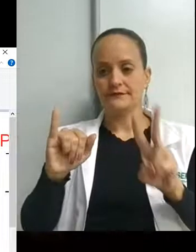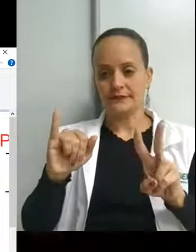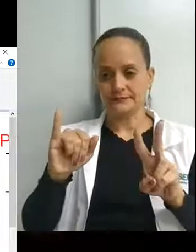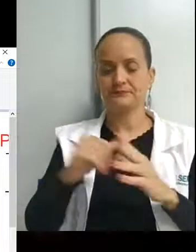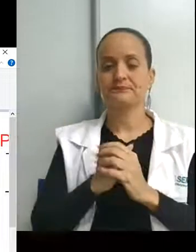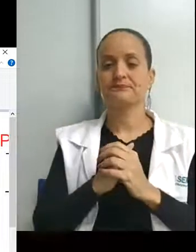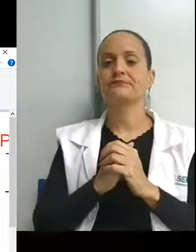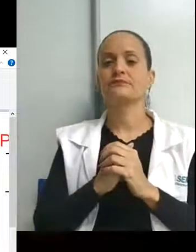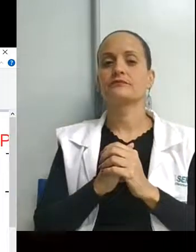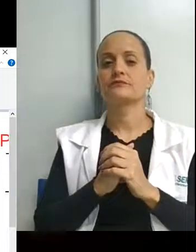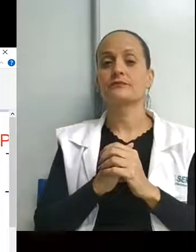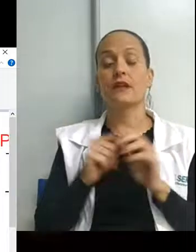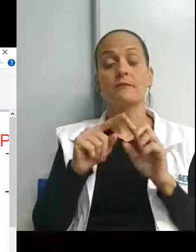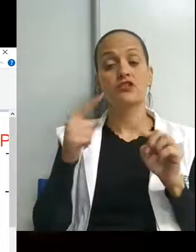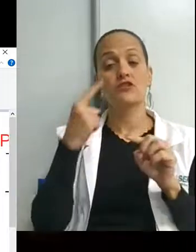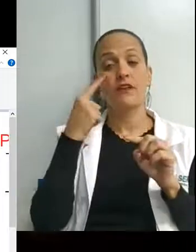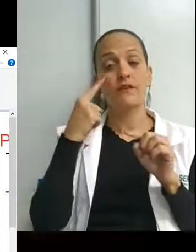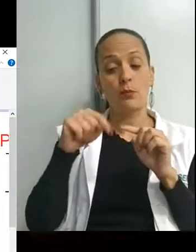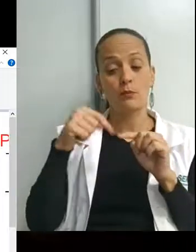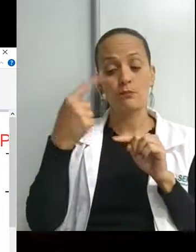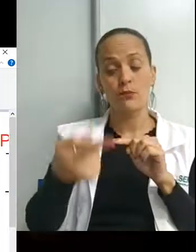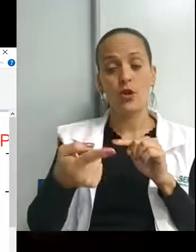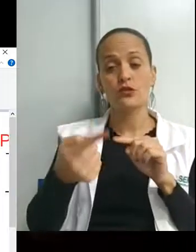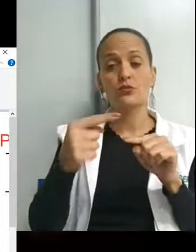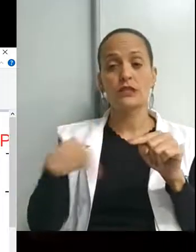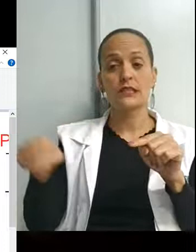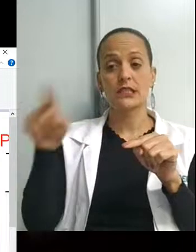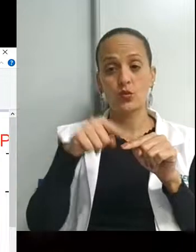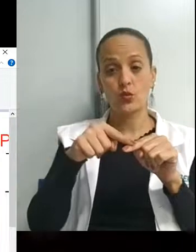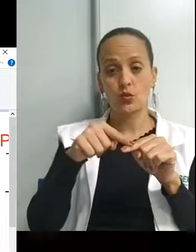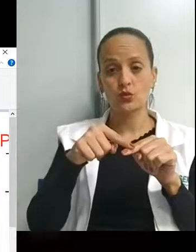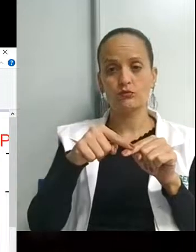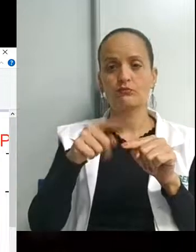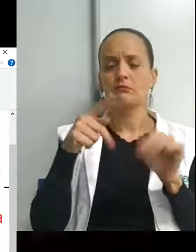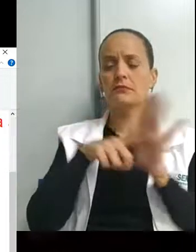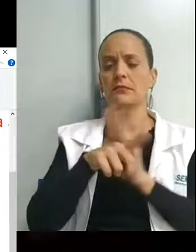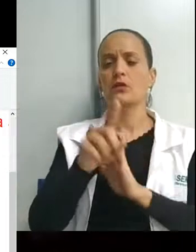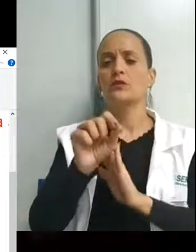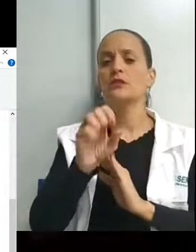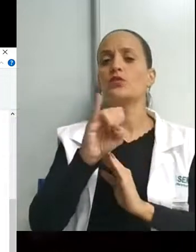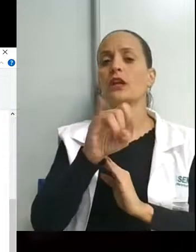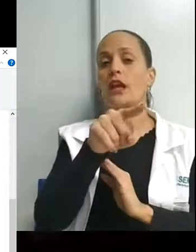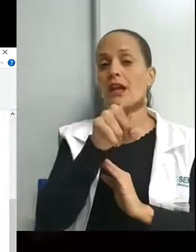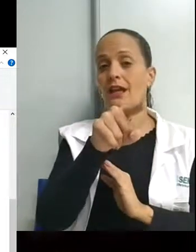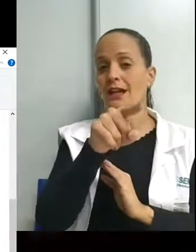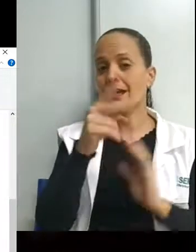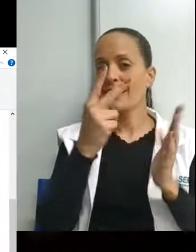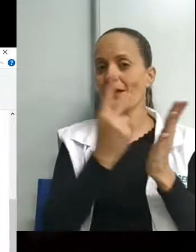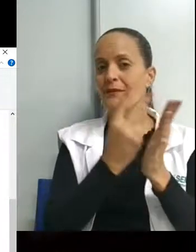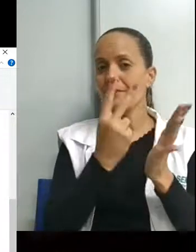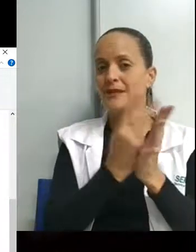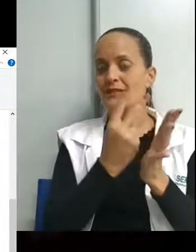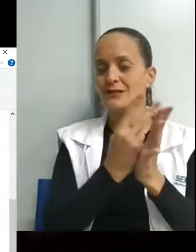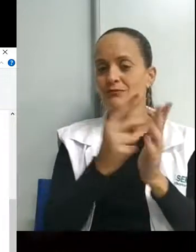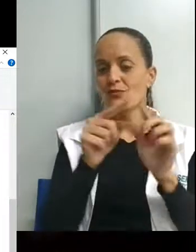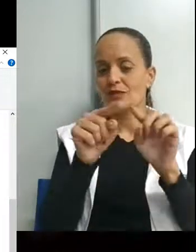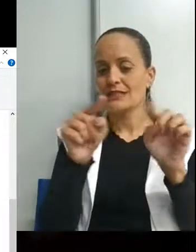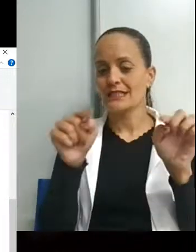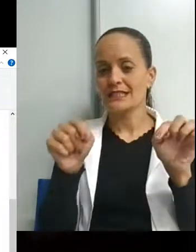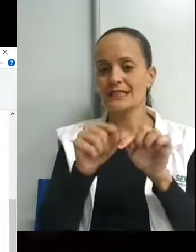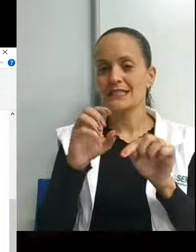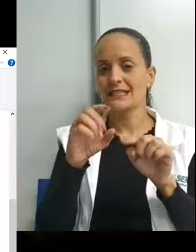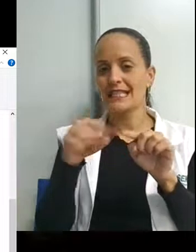né? Que é o que a atividade propõe. Pergunta se esse circuito aqui, ó, já pode ser conectado ao quê? Ao circuito